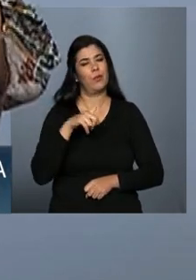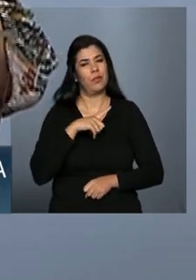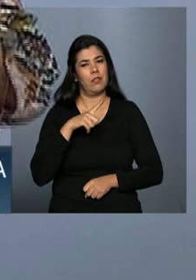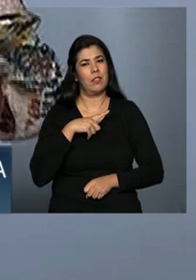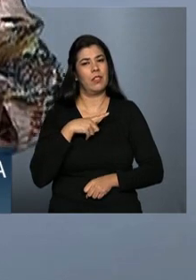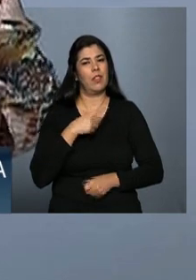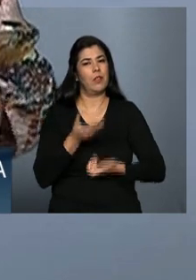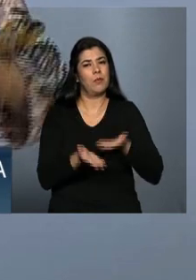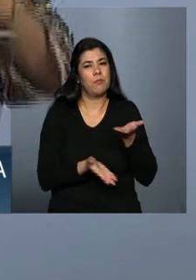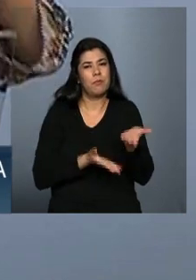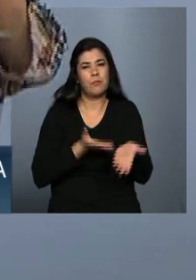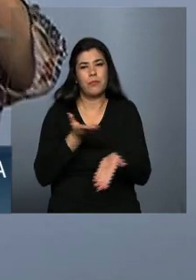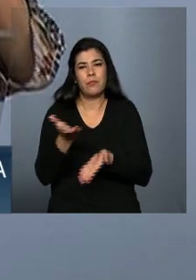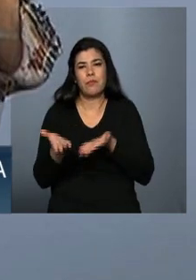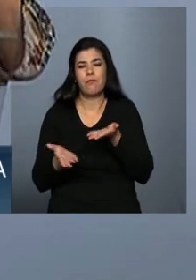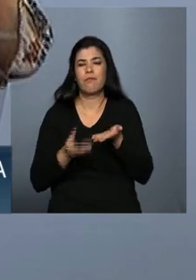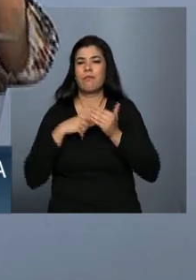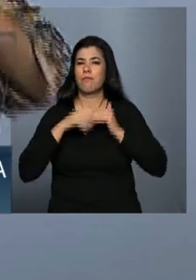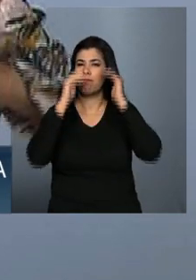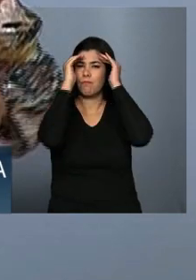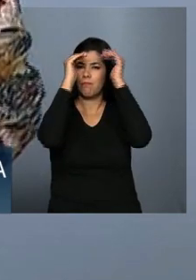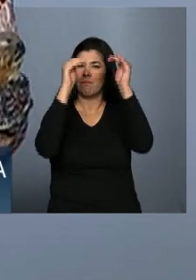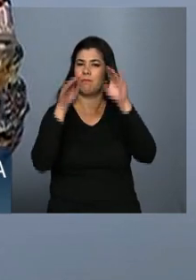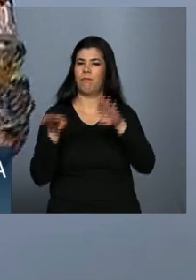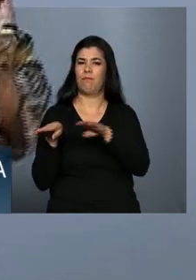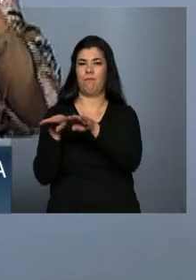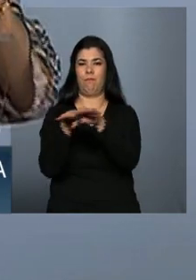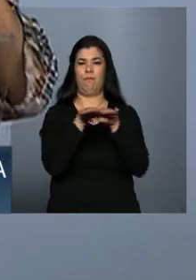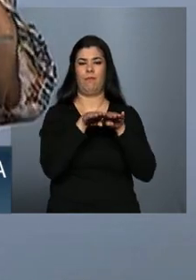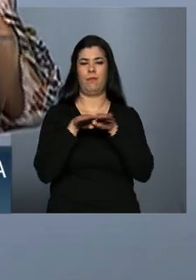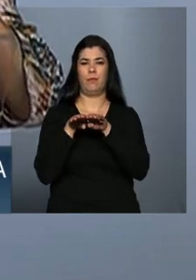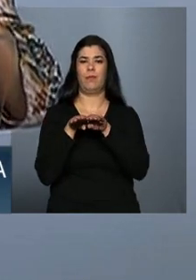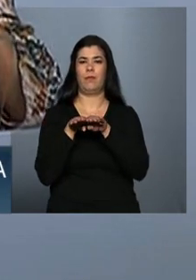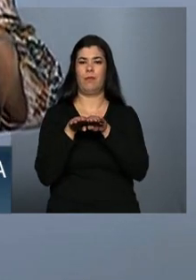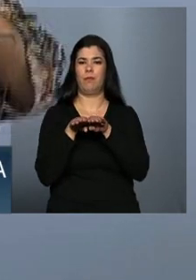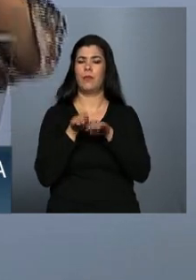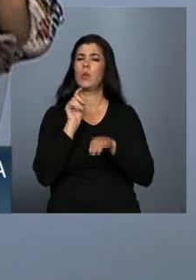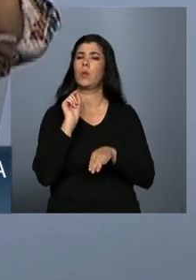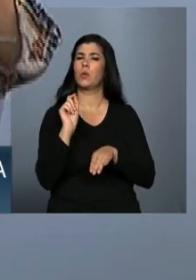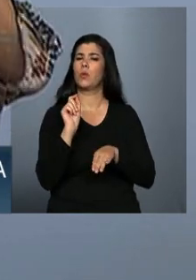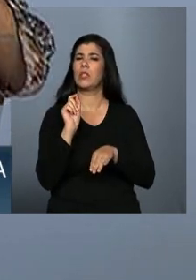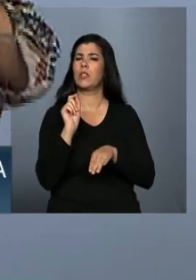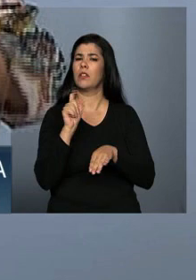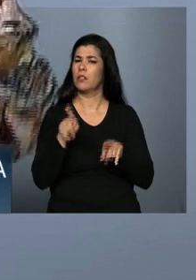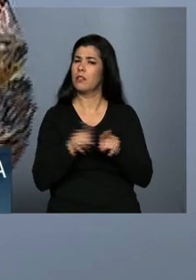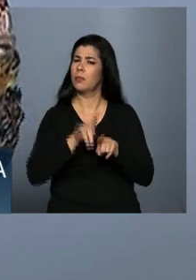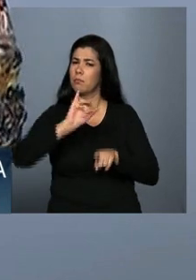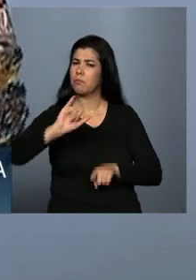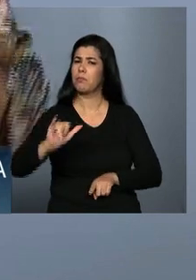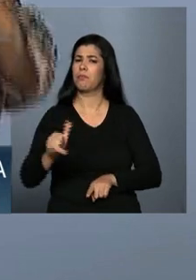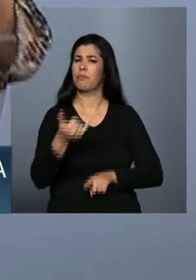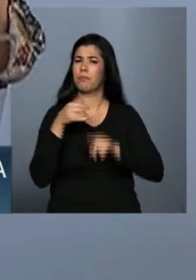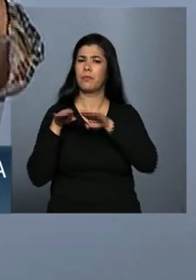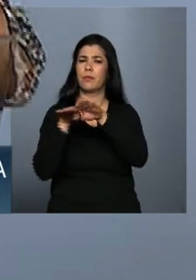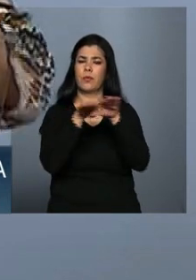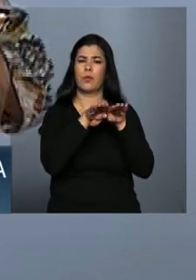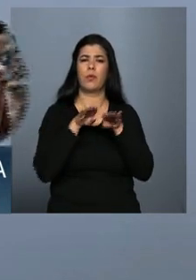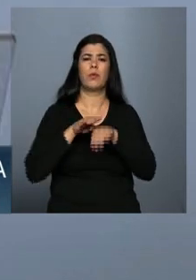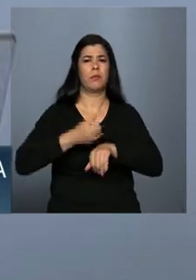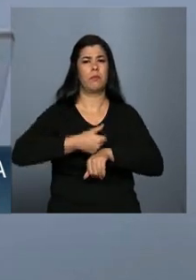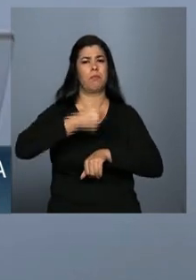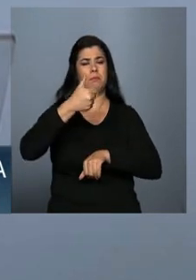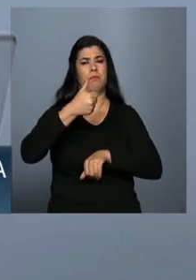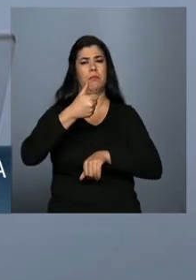sejam tratadas com mais igualdade, igualdade de oportunidades. Nós